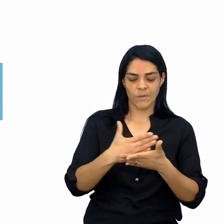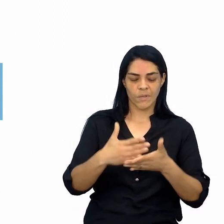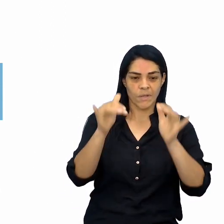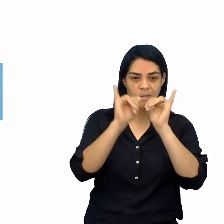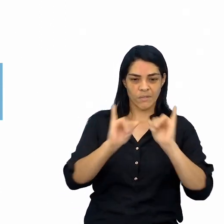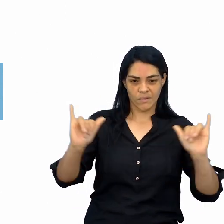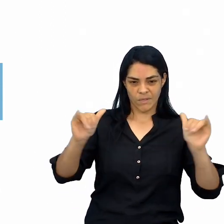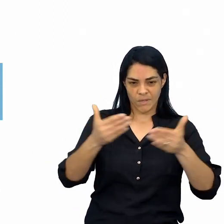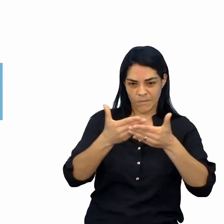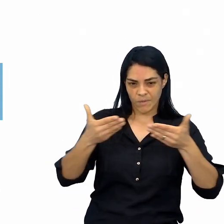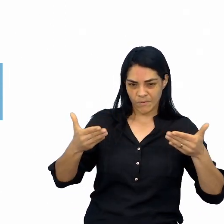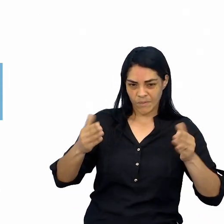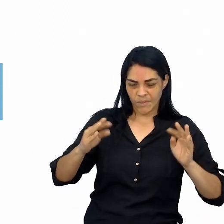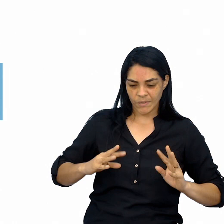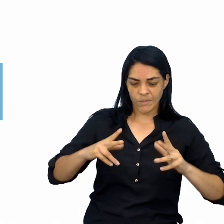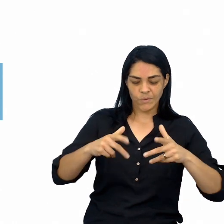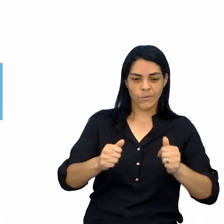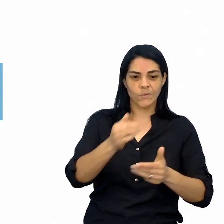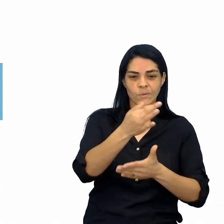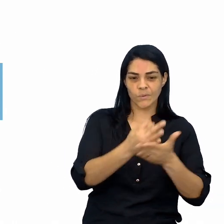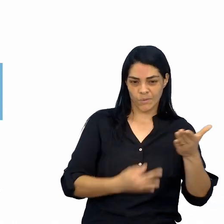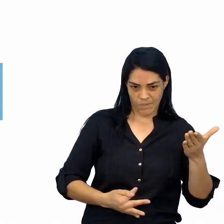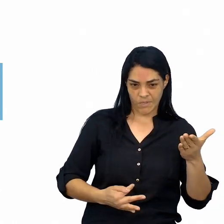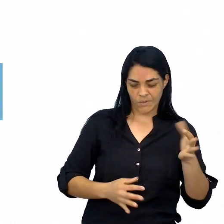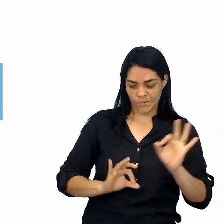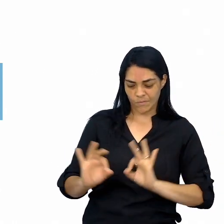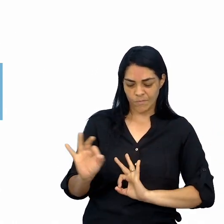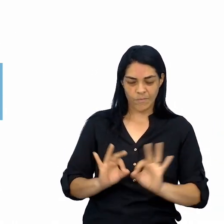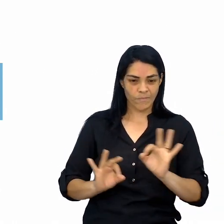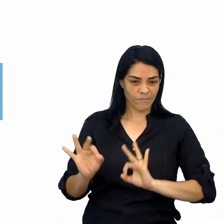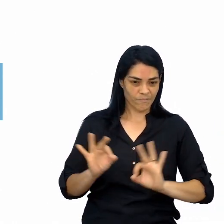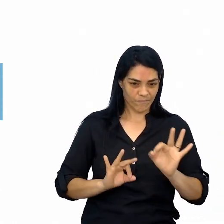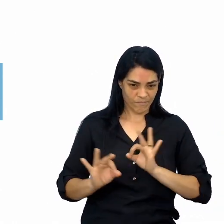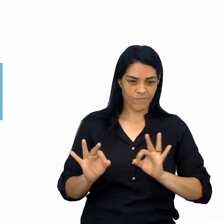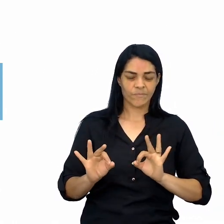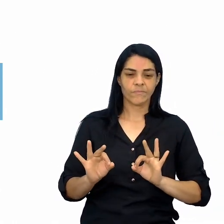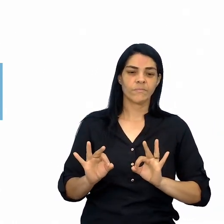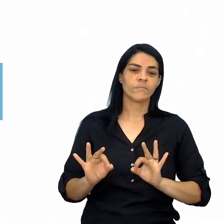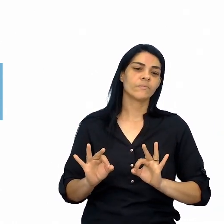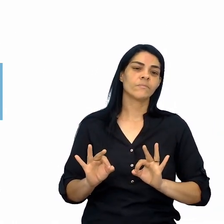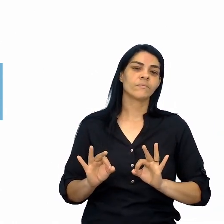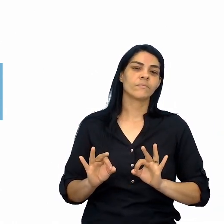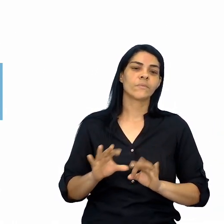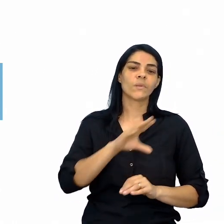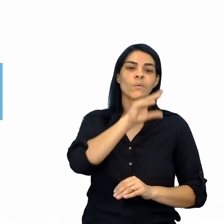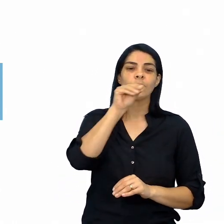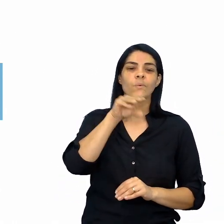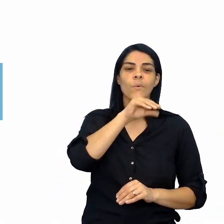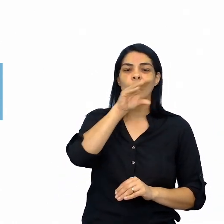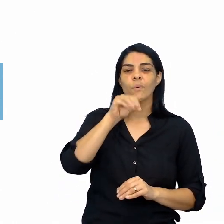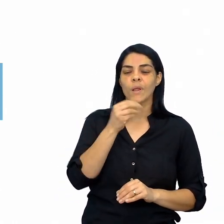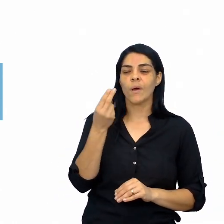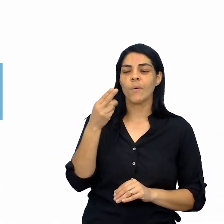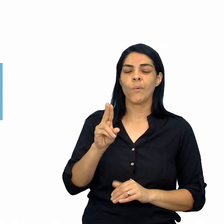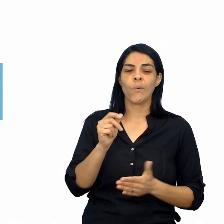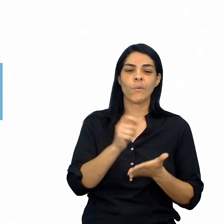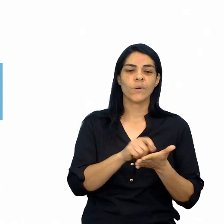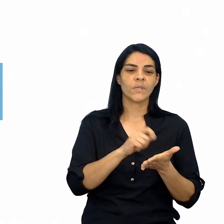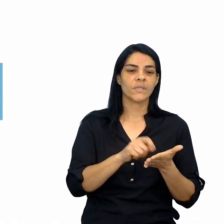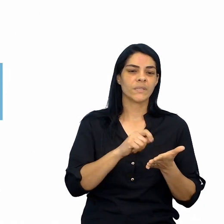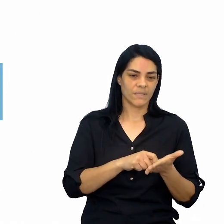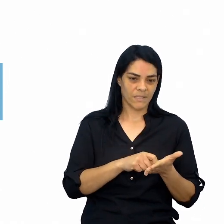para vocês que todo texto produzido, seja ele oral ou